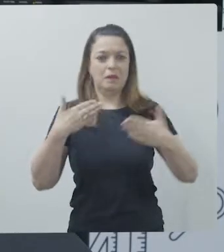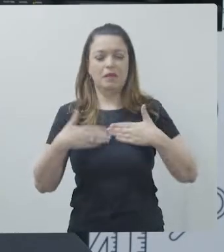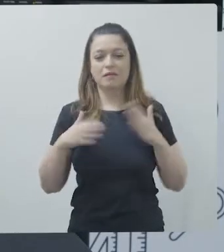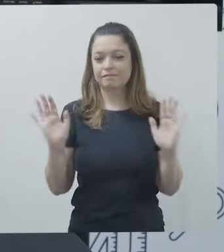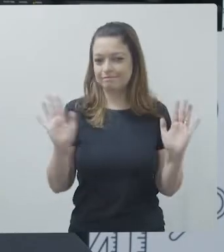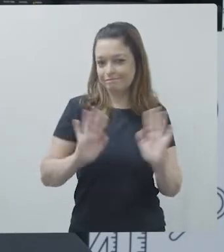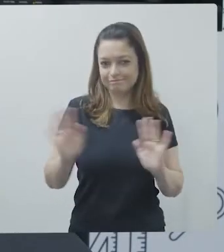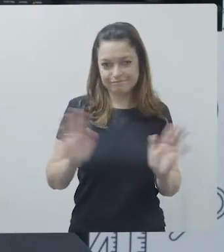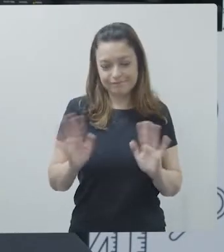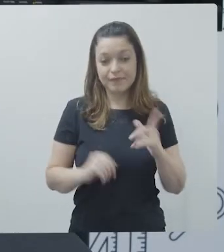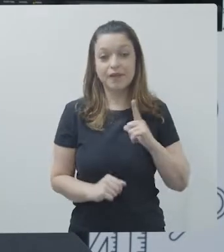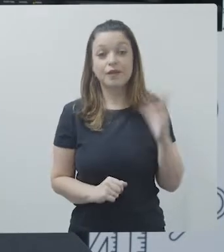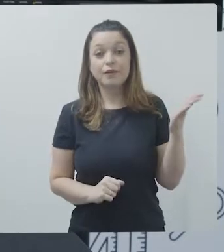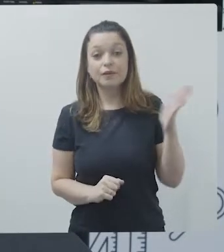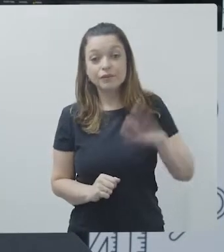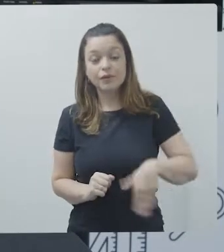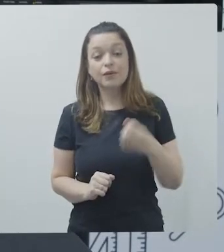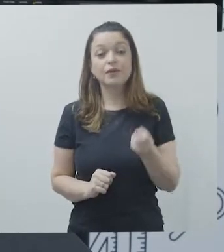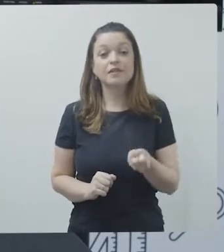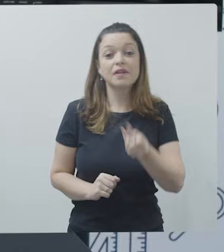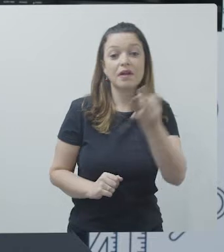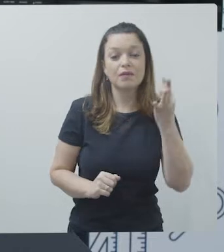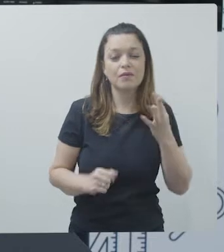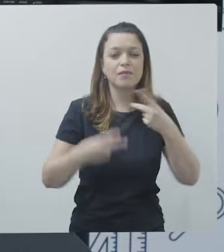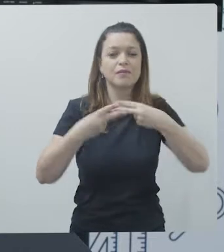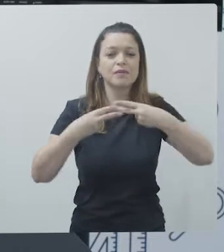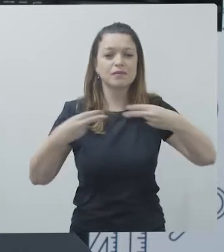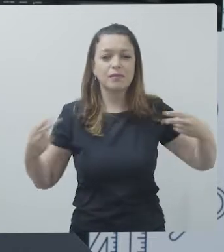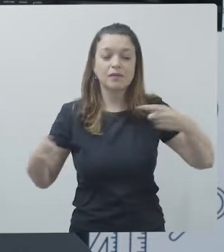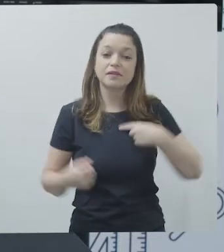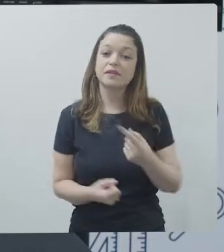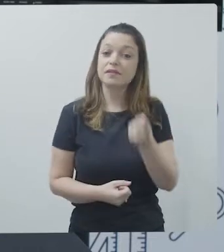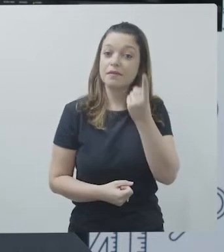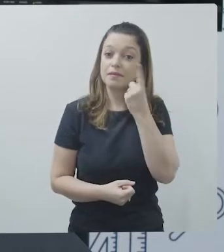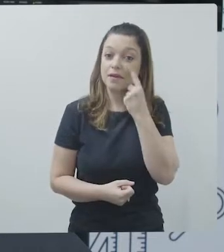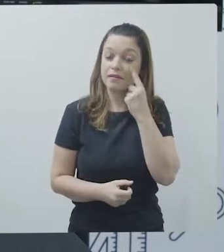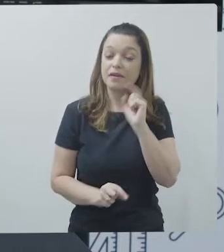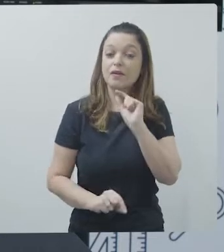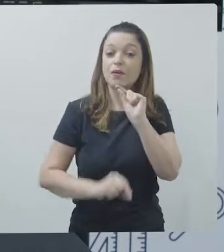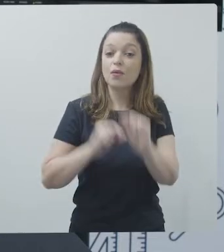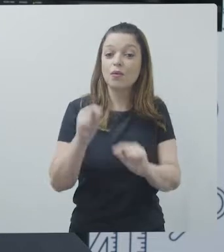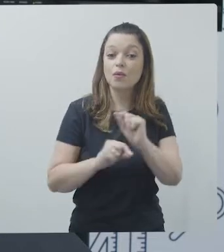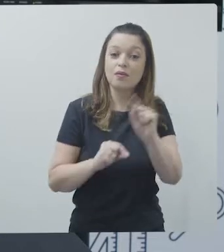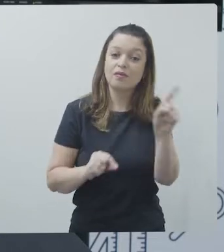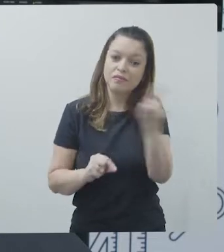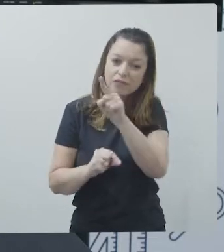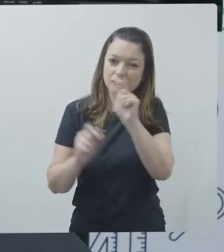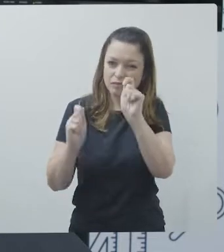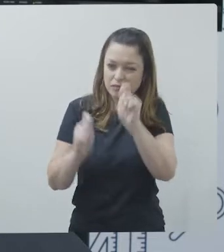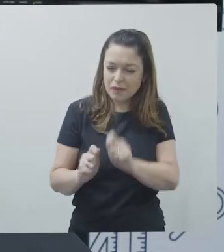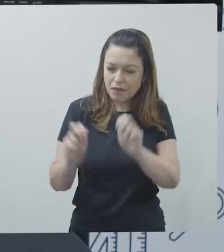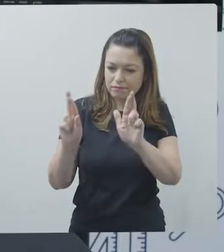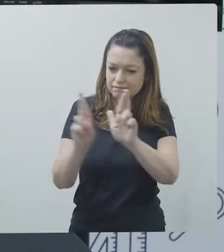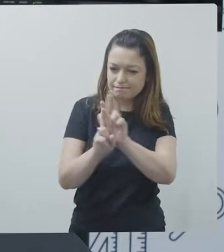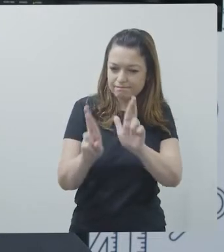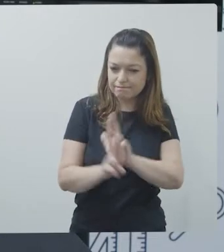trouxe algumas coisas para ver se vocês conseguem relacionar. Olha